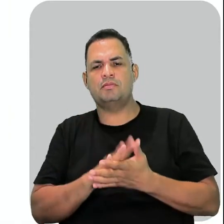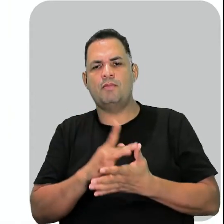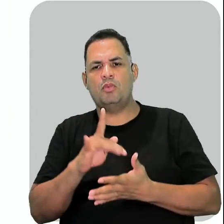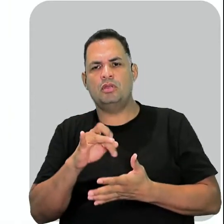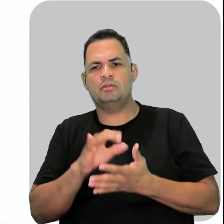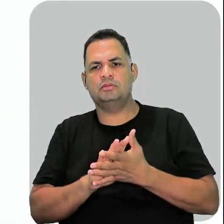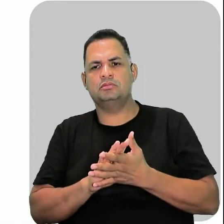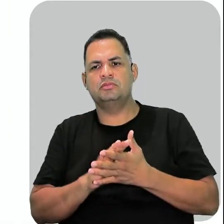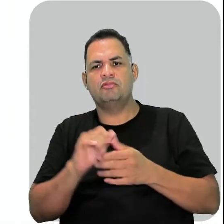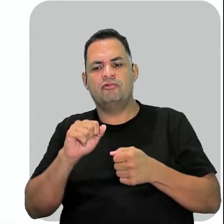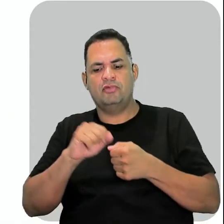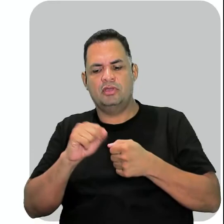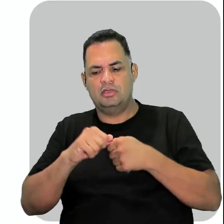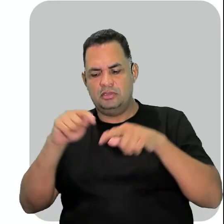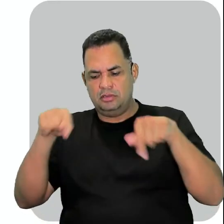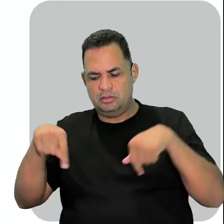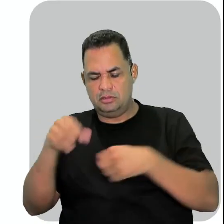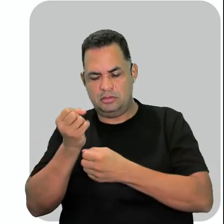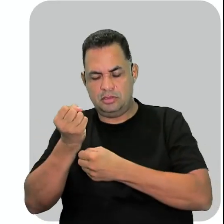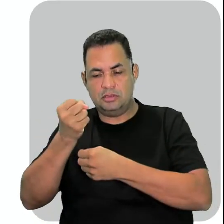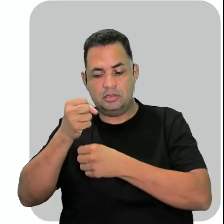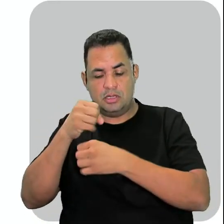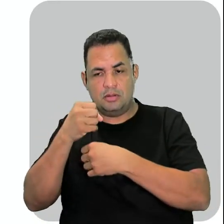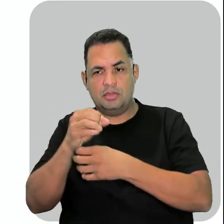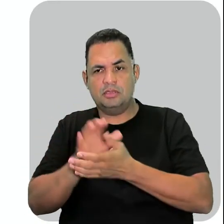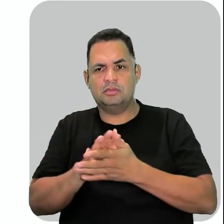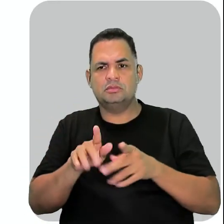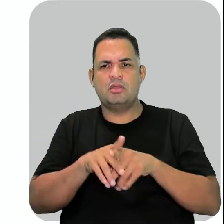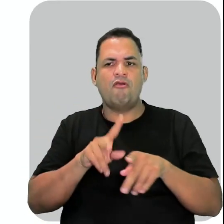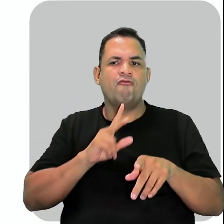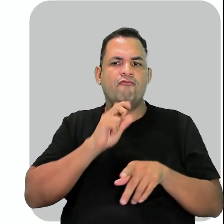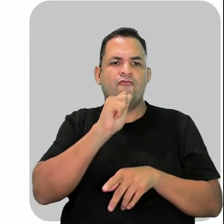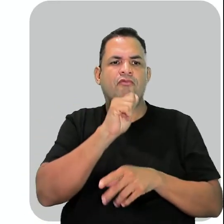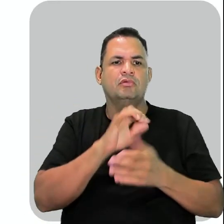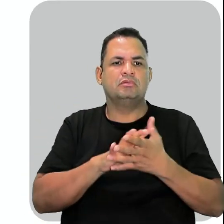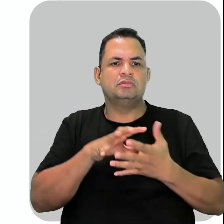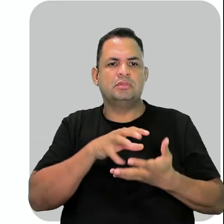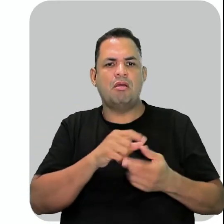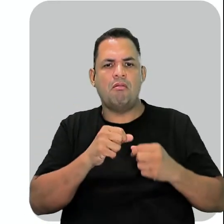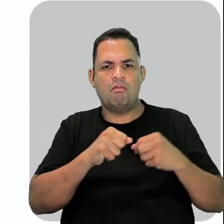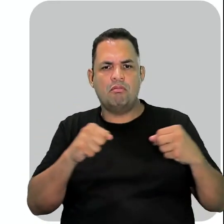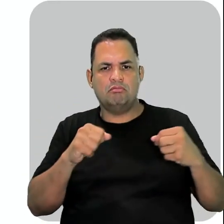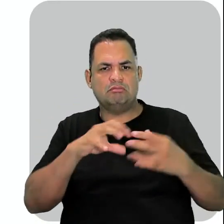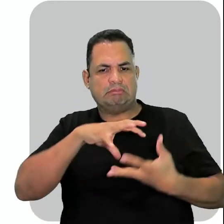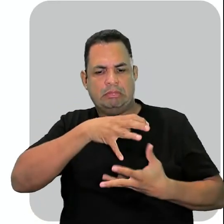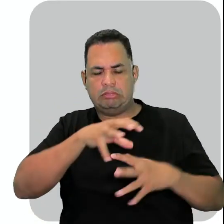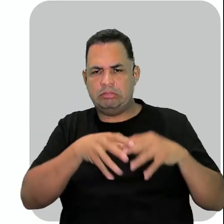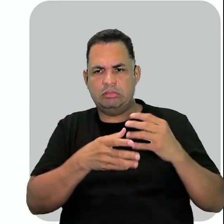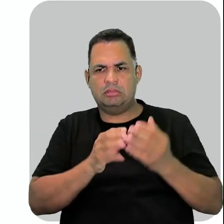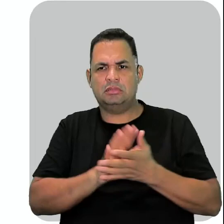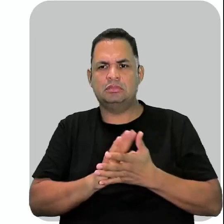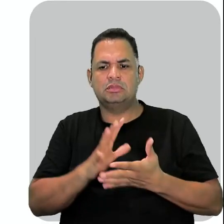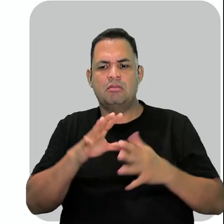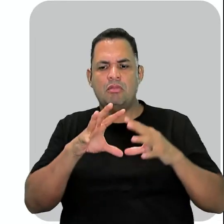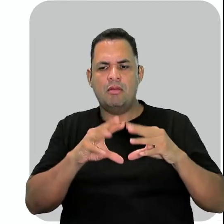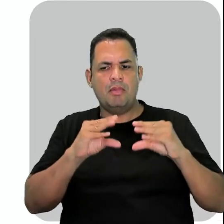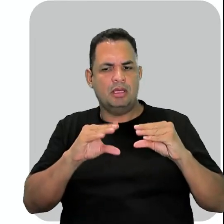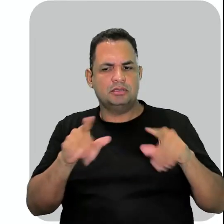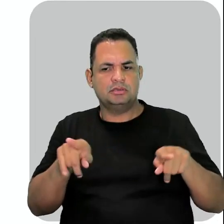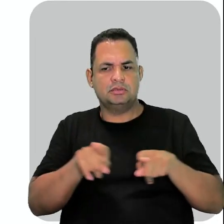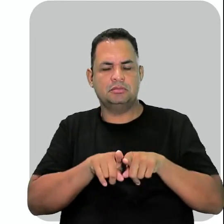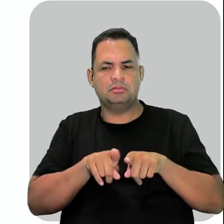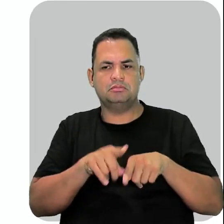polímero sintética, que ela é forte e resistente, ela não encolhe, não se deforma e não amassa,